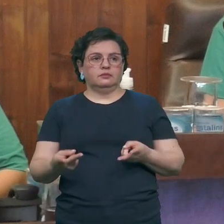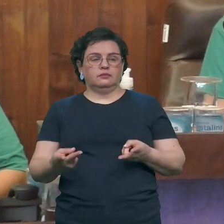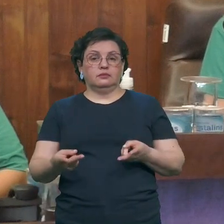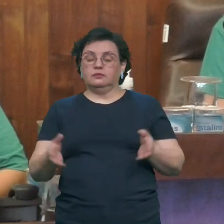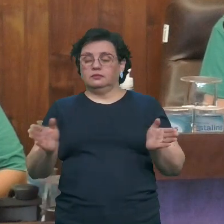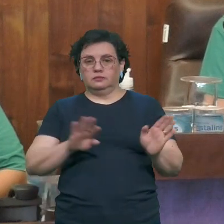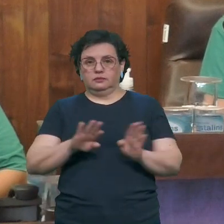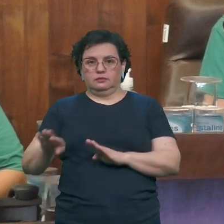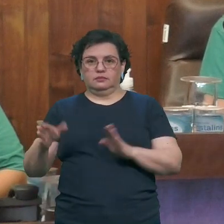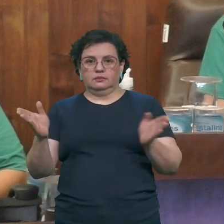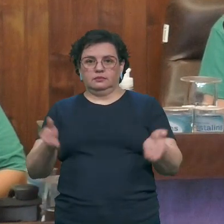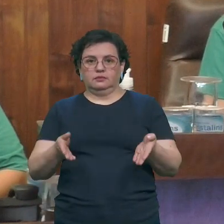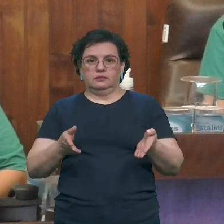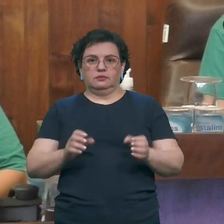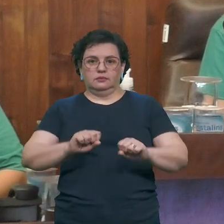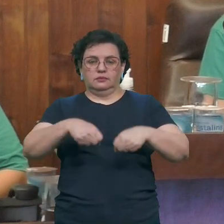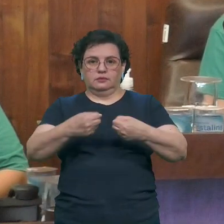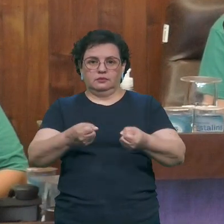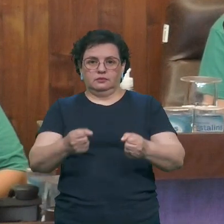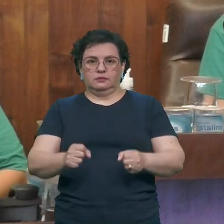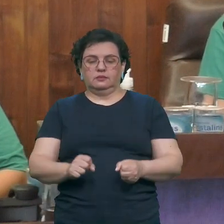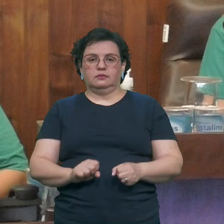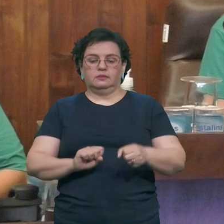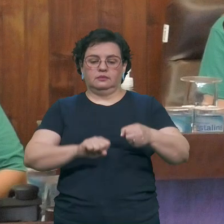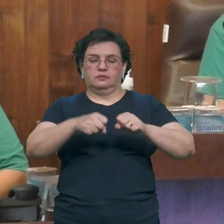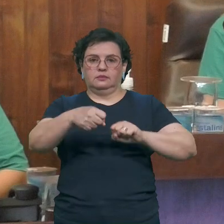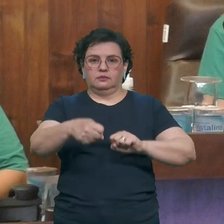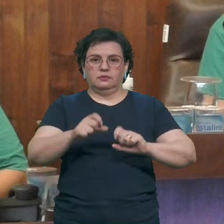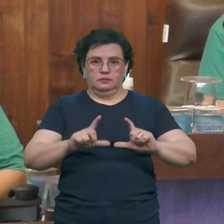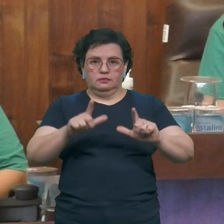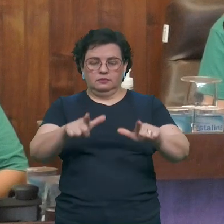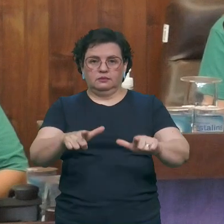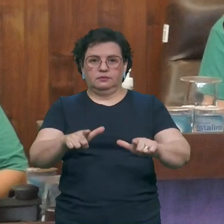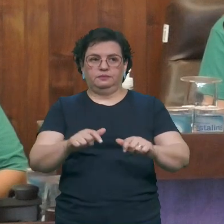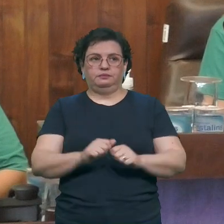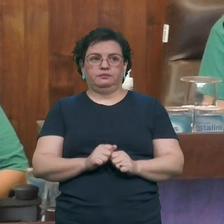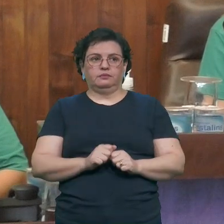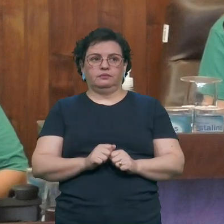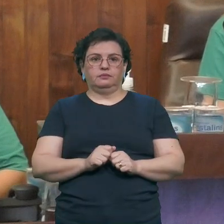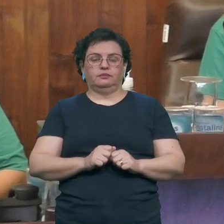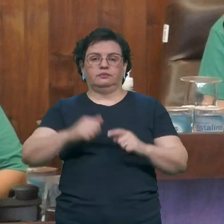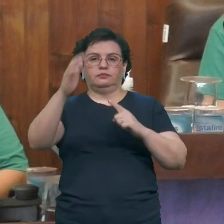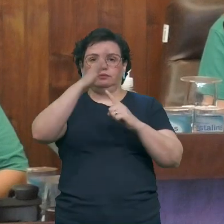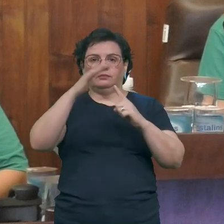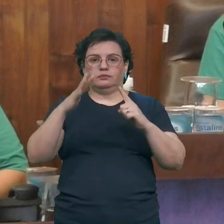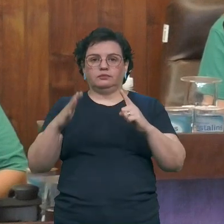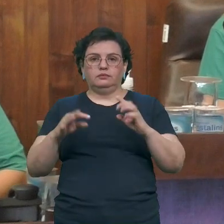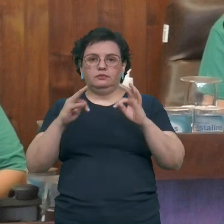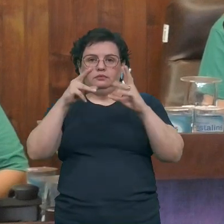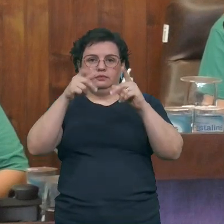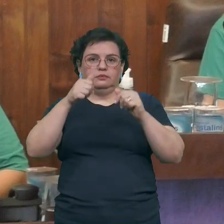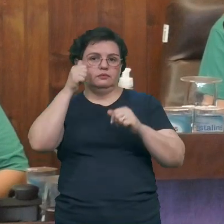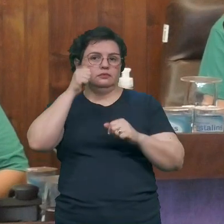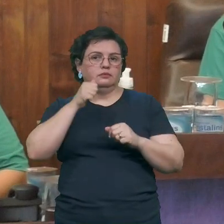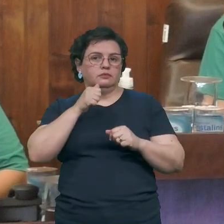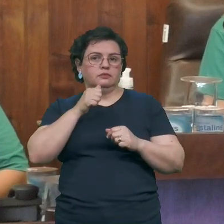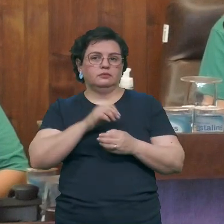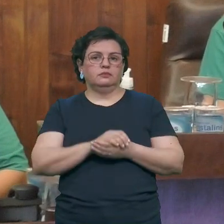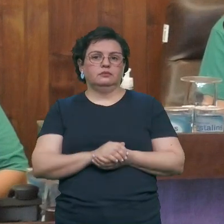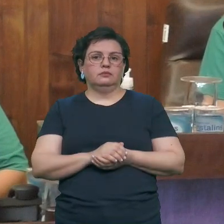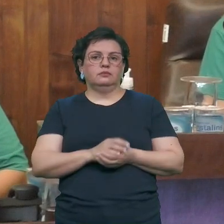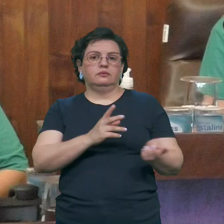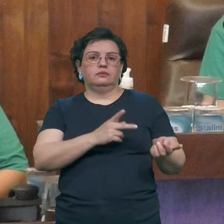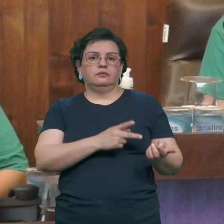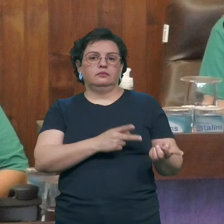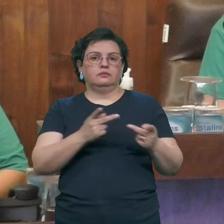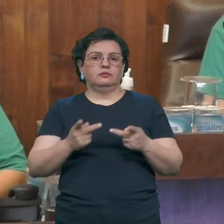Passaremos agora a entrega dos diplomas comemorativos da Câmara Municipal de Marília, em homenagem a todas as mulheres. Convido